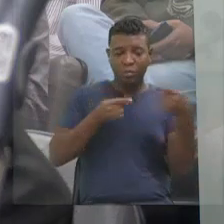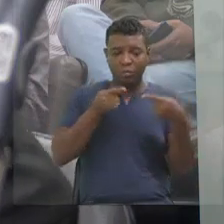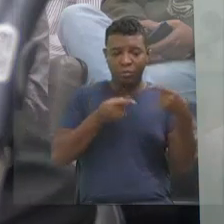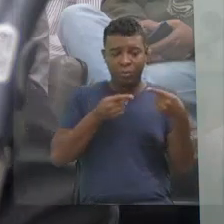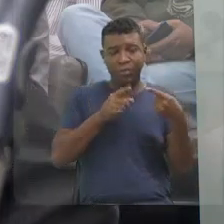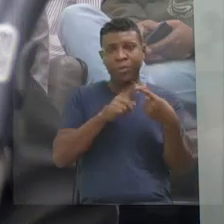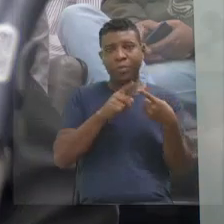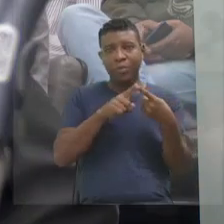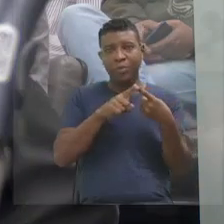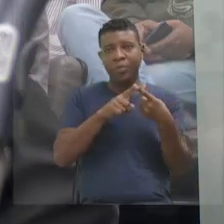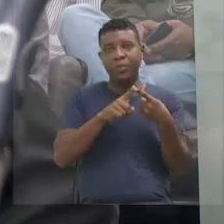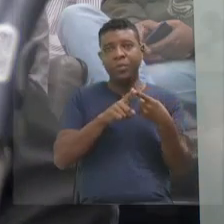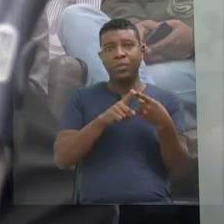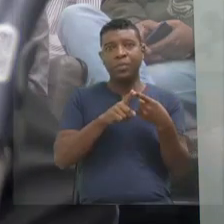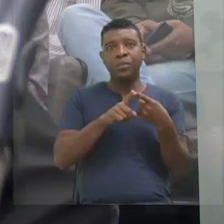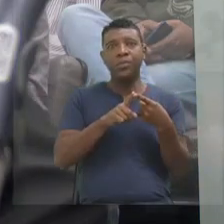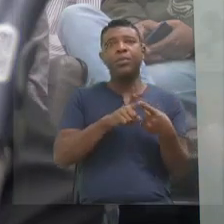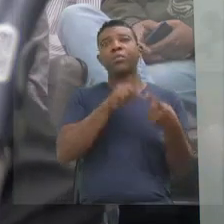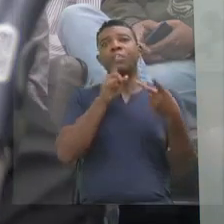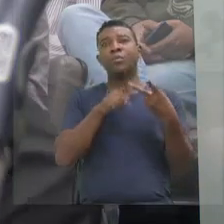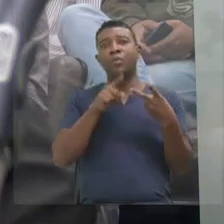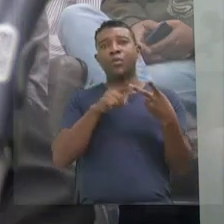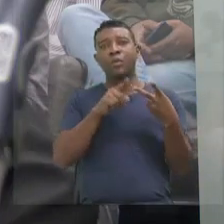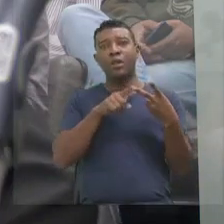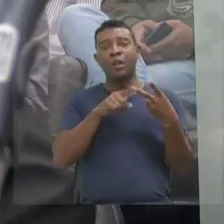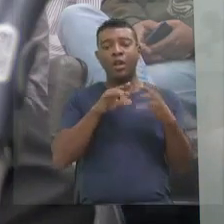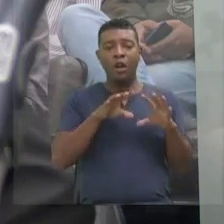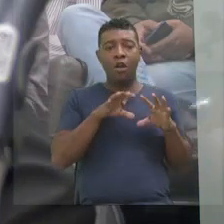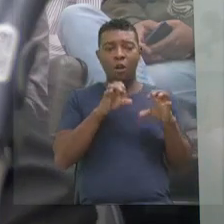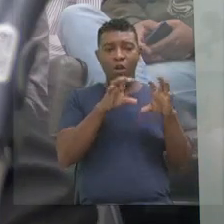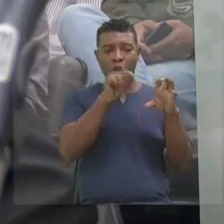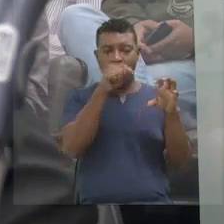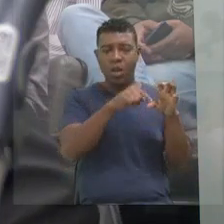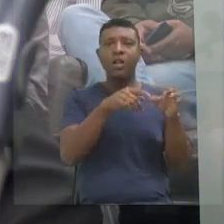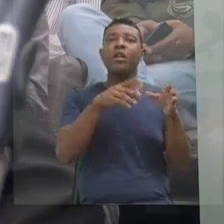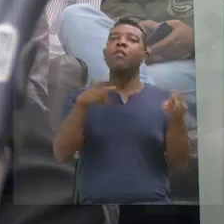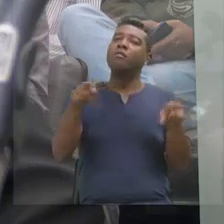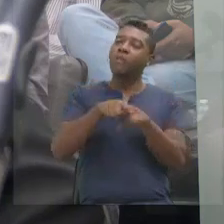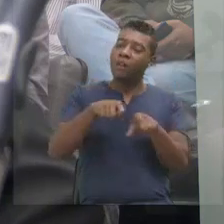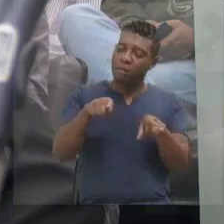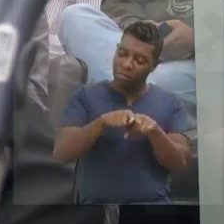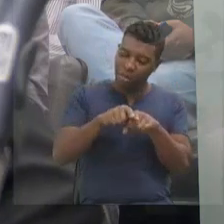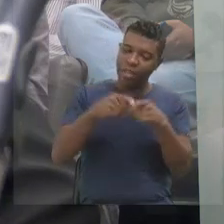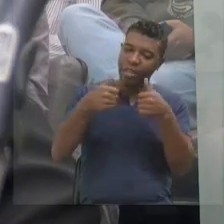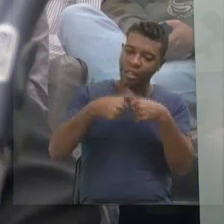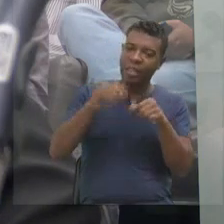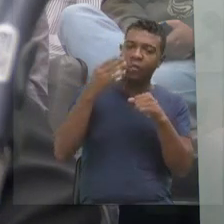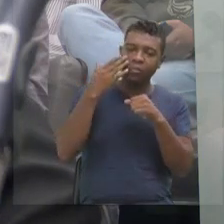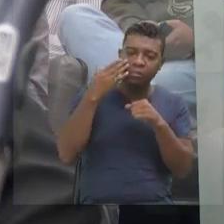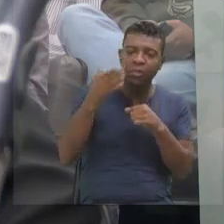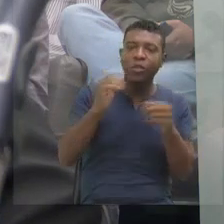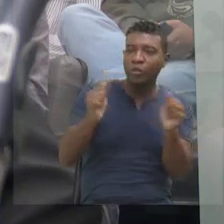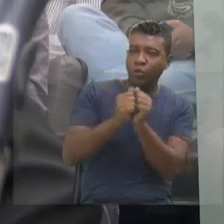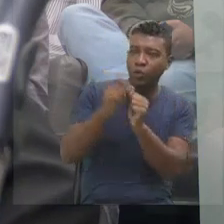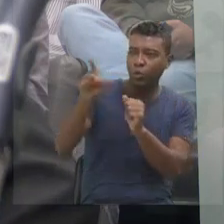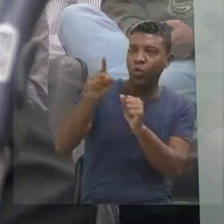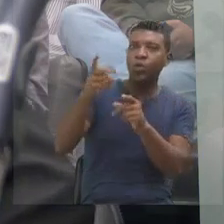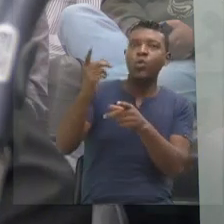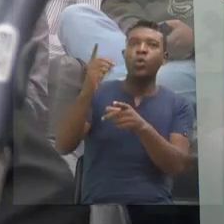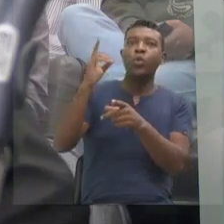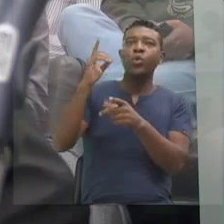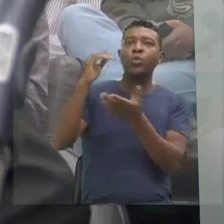à questão da Oncologia também já tratando frente acesso com Dr Fábio a gente já tá caminhando para esse caminho